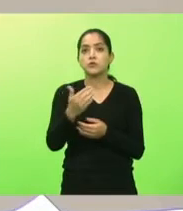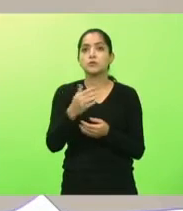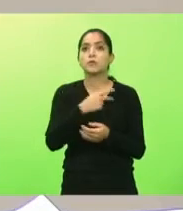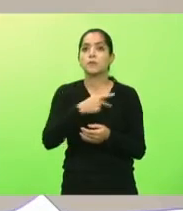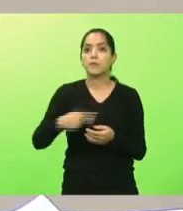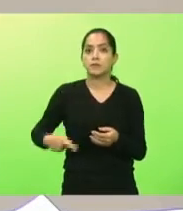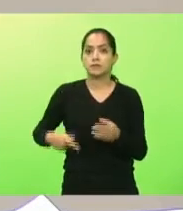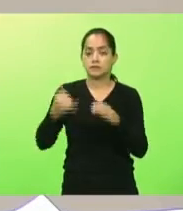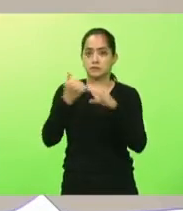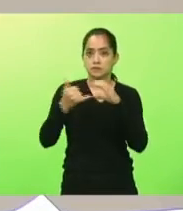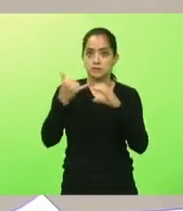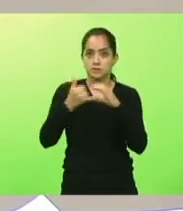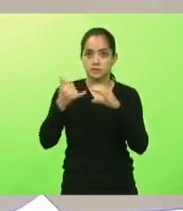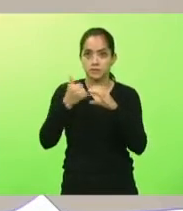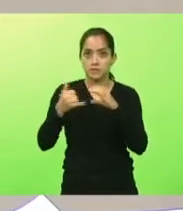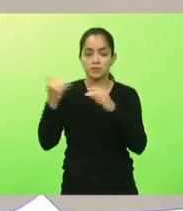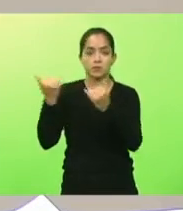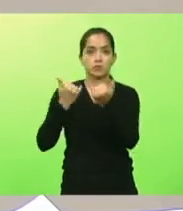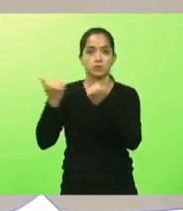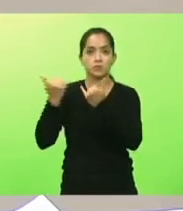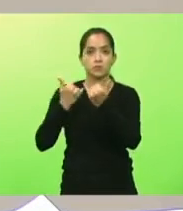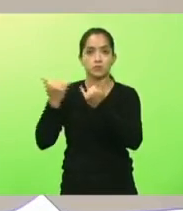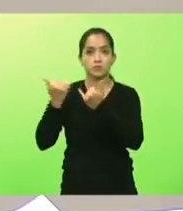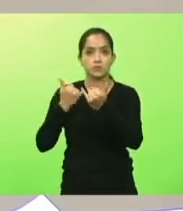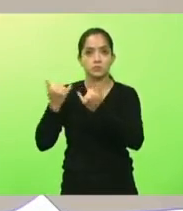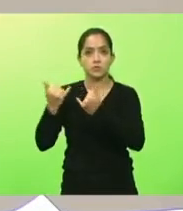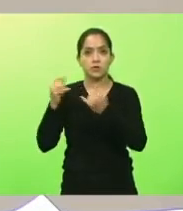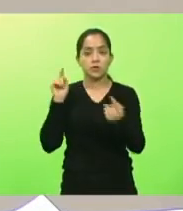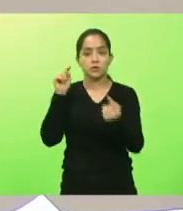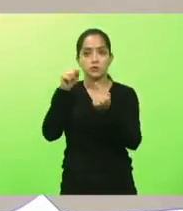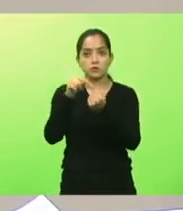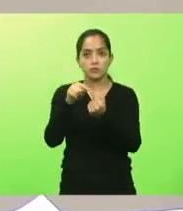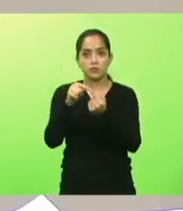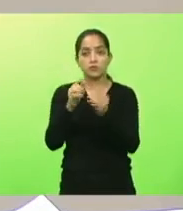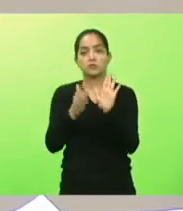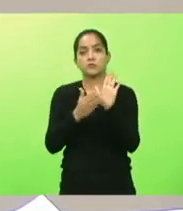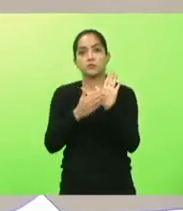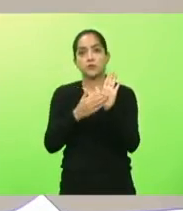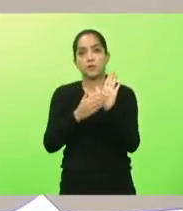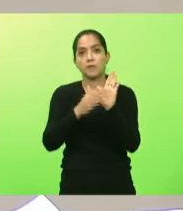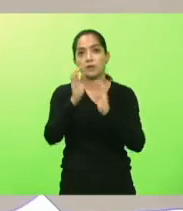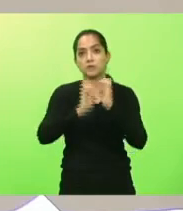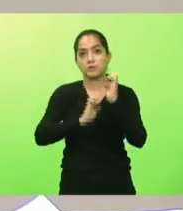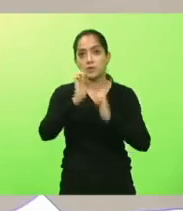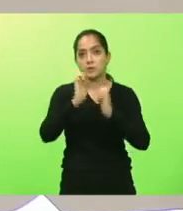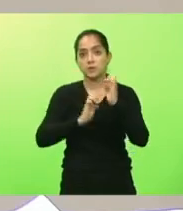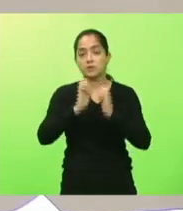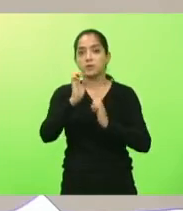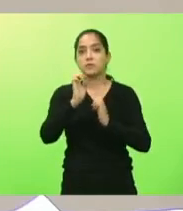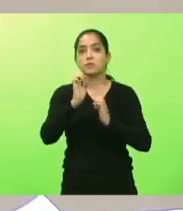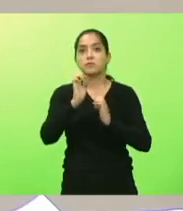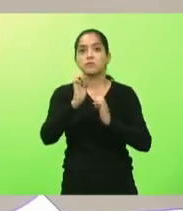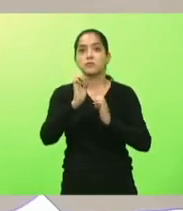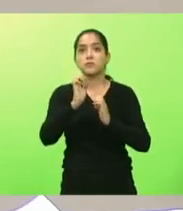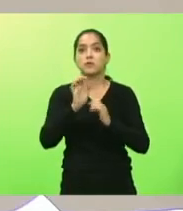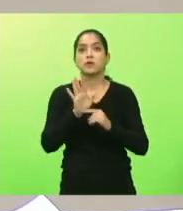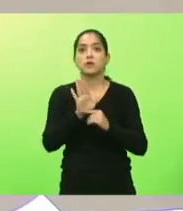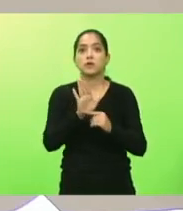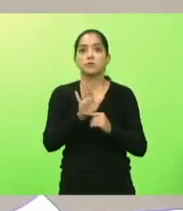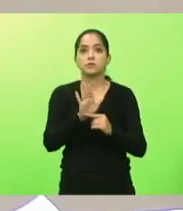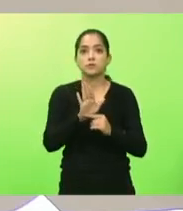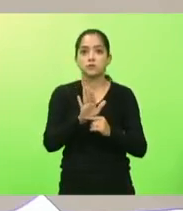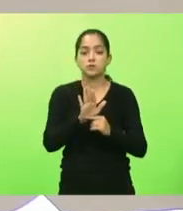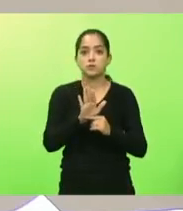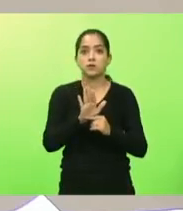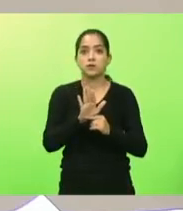SELESC informações acerca do cumprimento dos principais objetivos propostos pela empresa com o intuito de efetivar uma